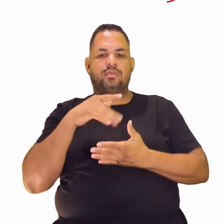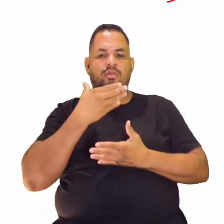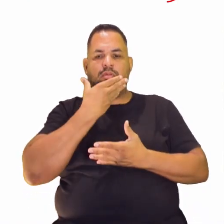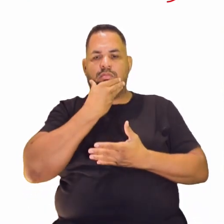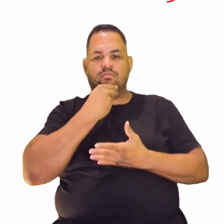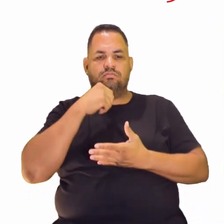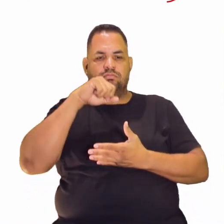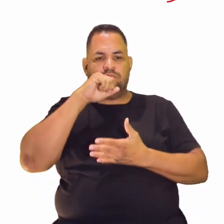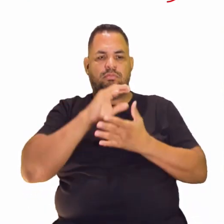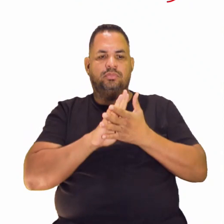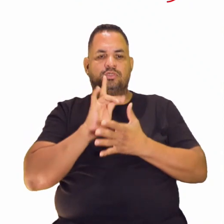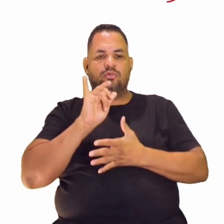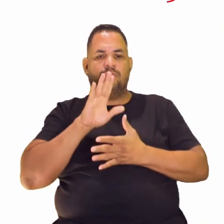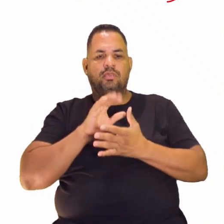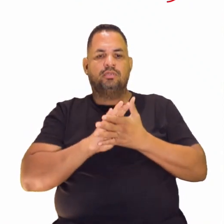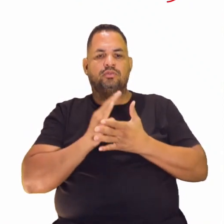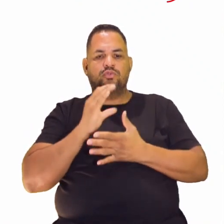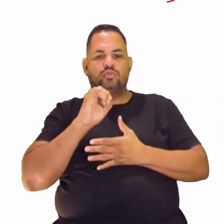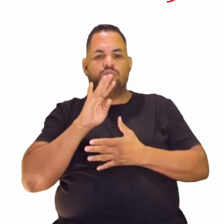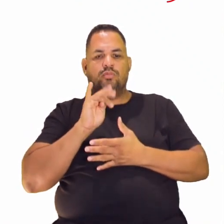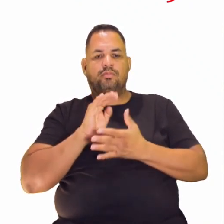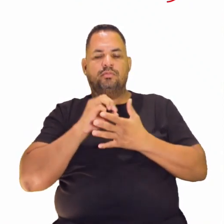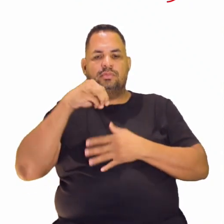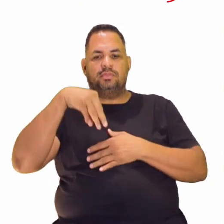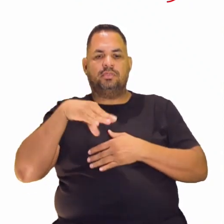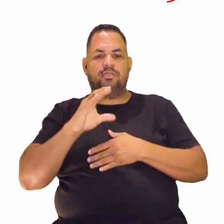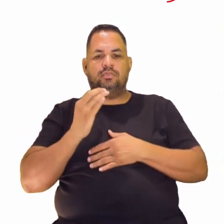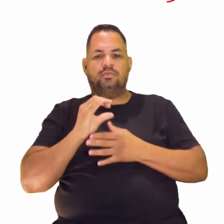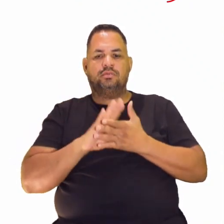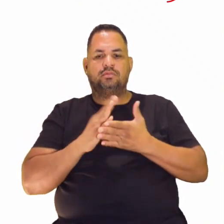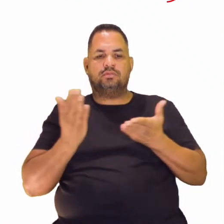Olívio Jecupé e com Souto